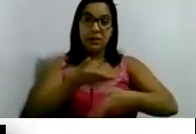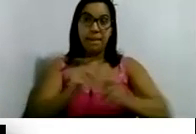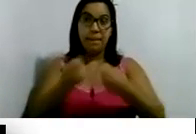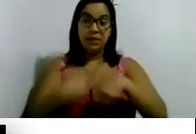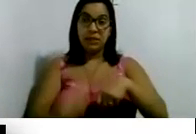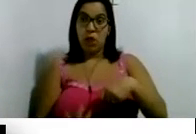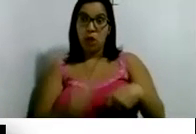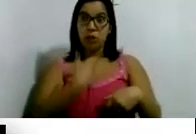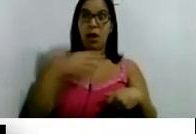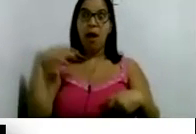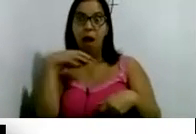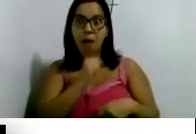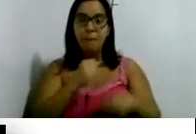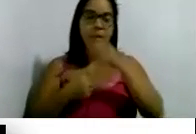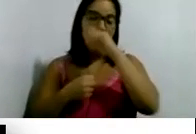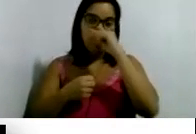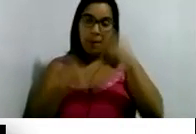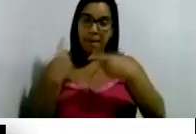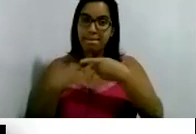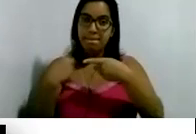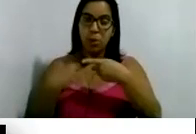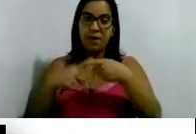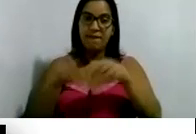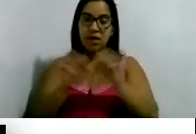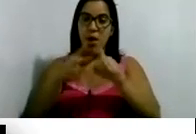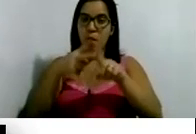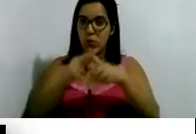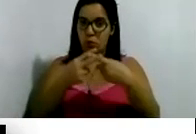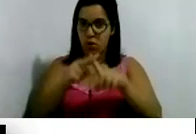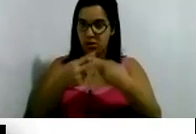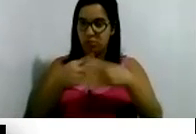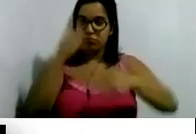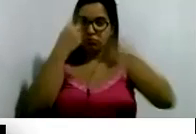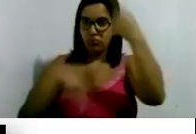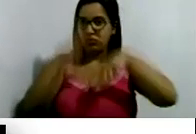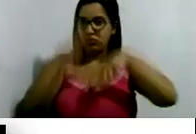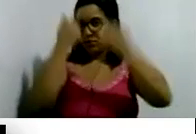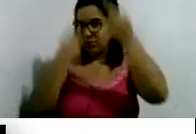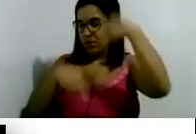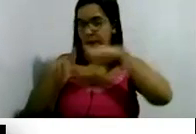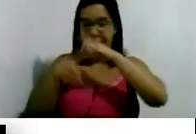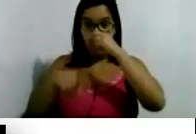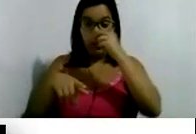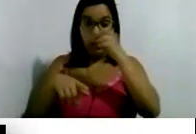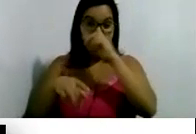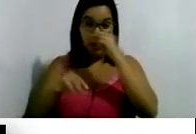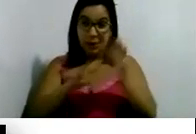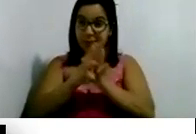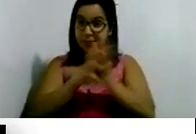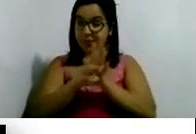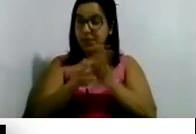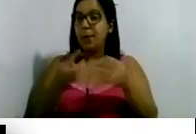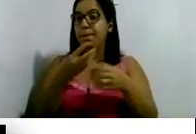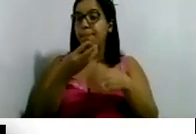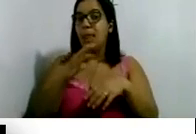operar imediatamente para fazer a correção dessa circulação. Então, nesses métodos de diagnóstico por